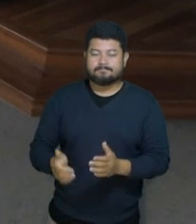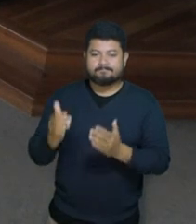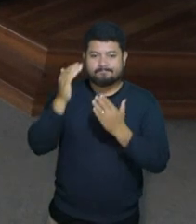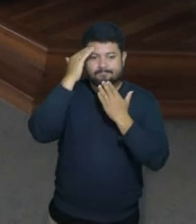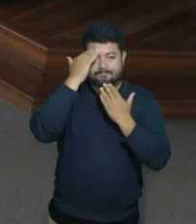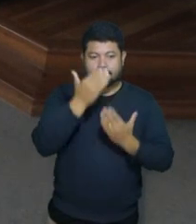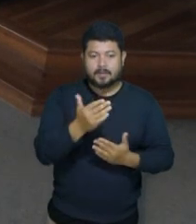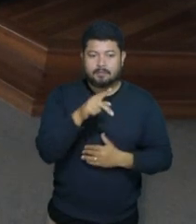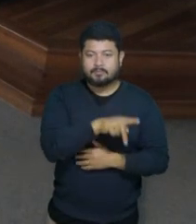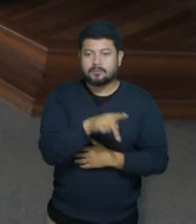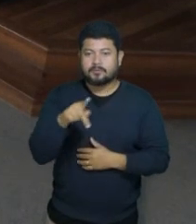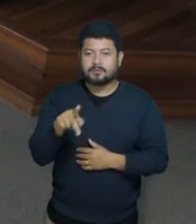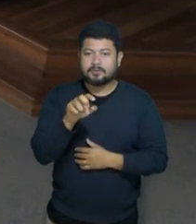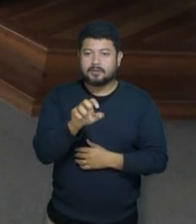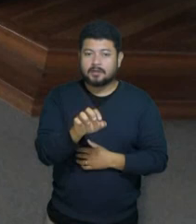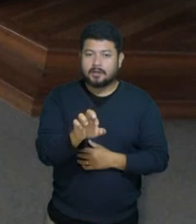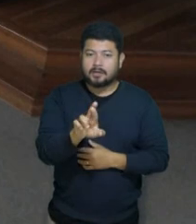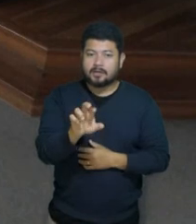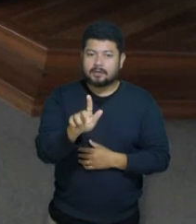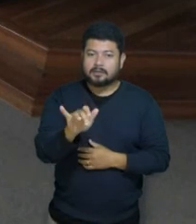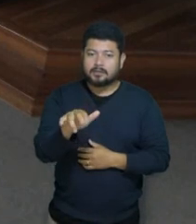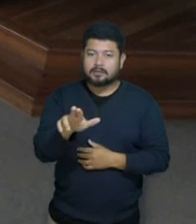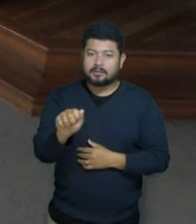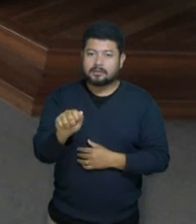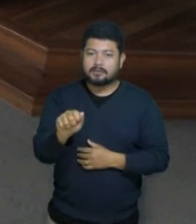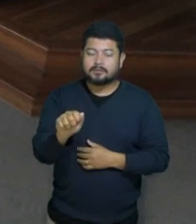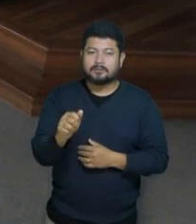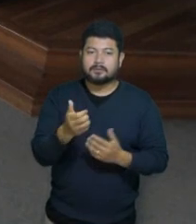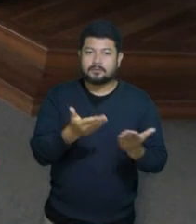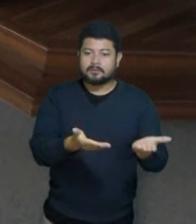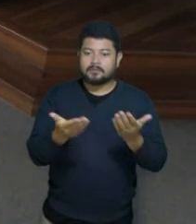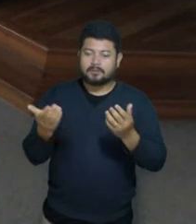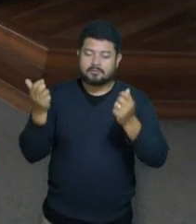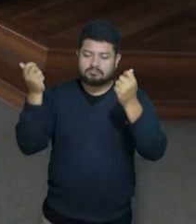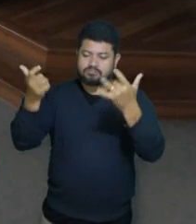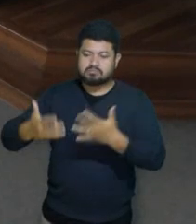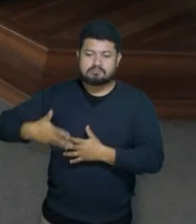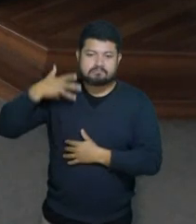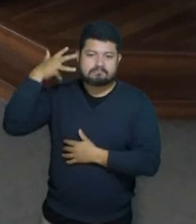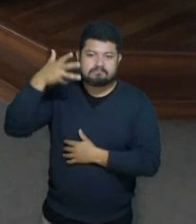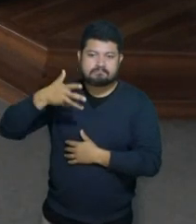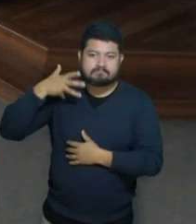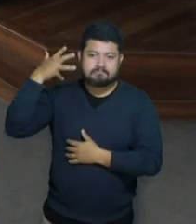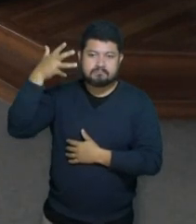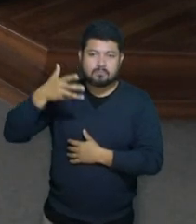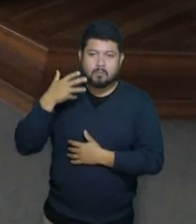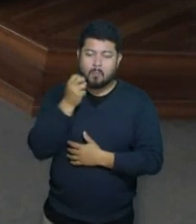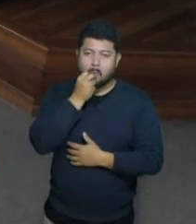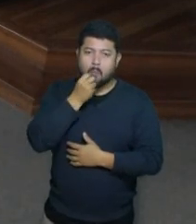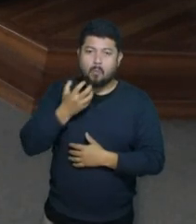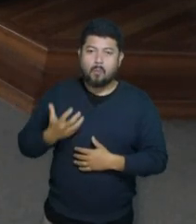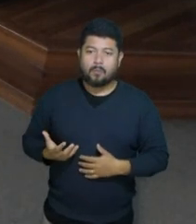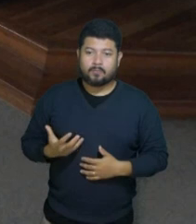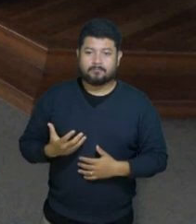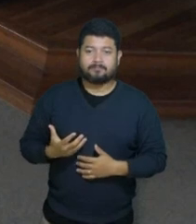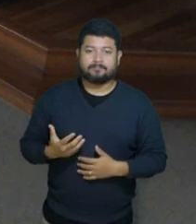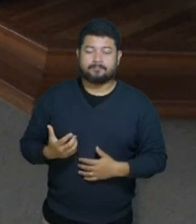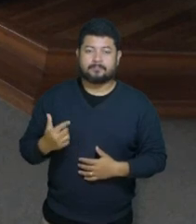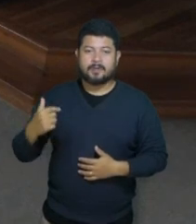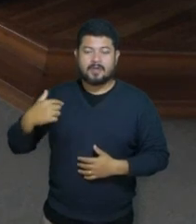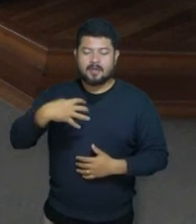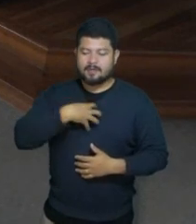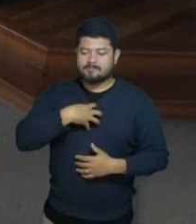Muito obrigada, professora Regina, pela tua excelente fala aqui no nosso evento de hoje. Eu fico